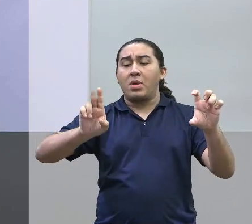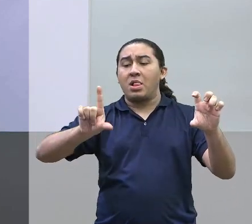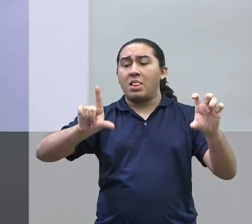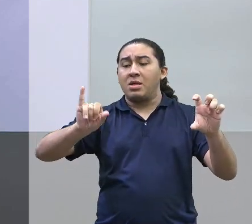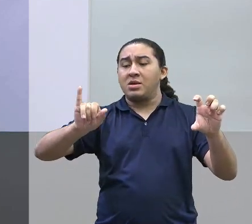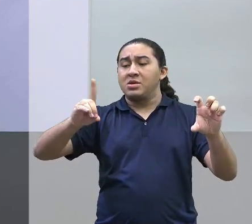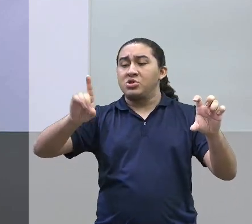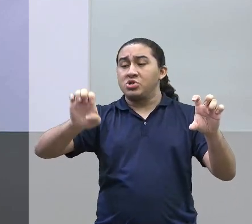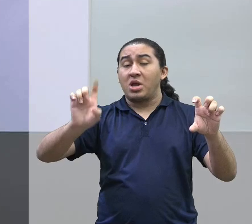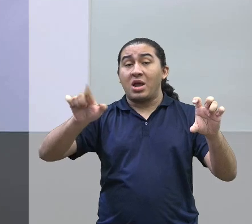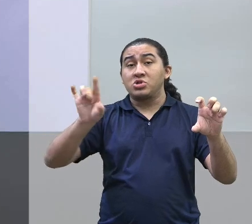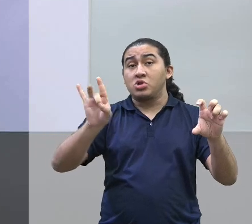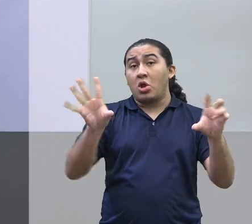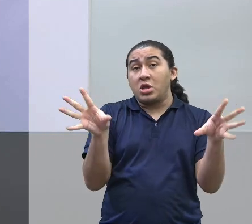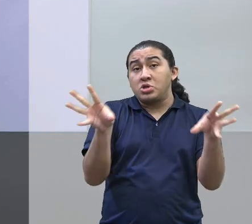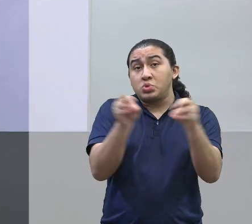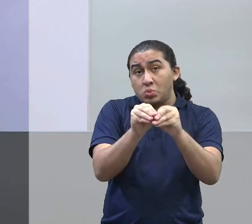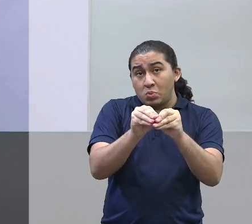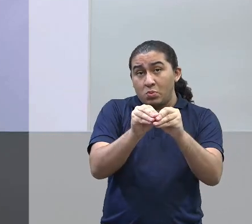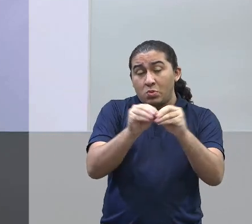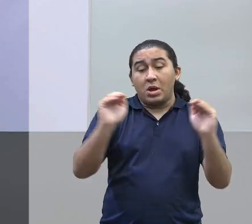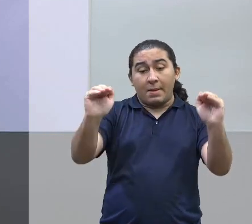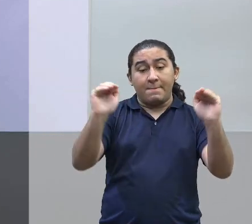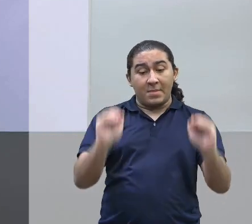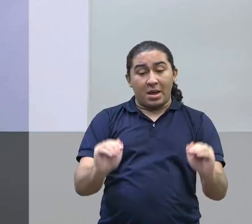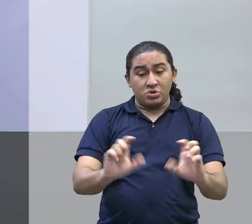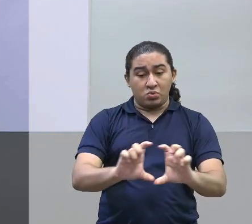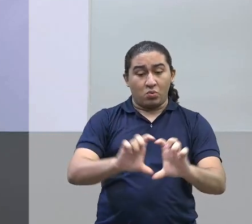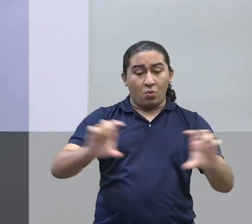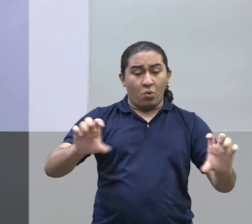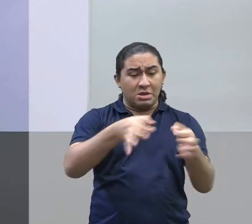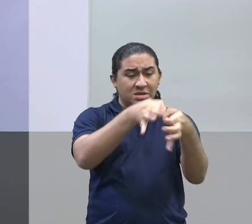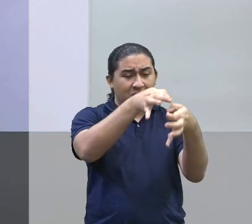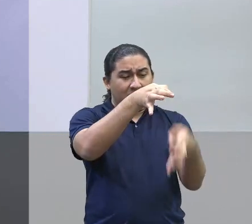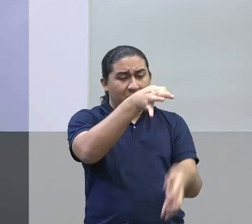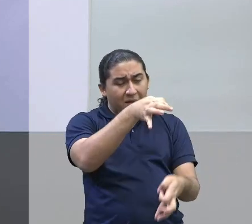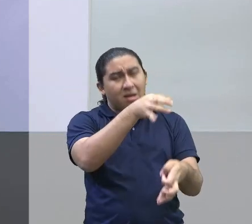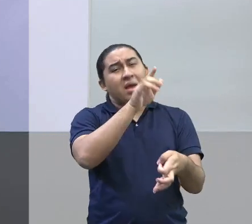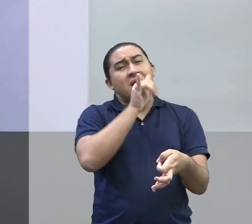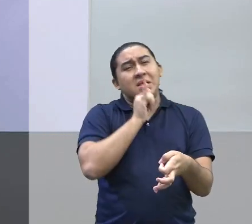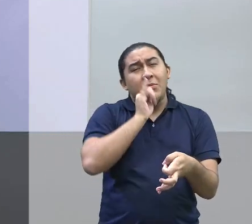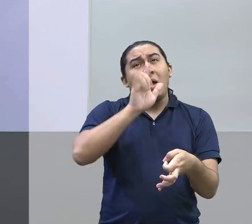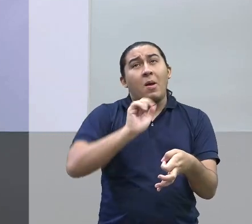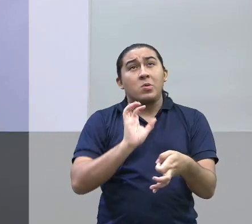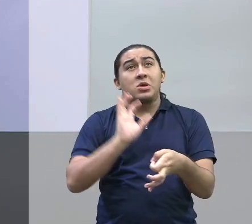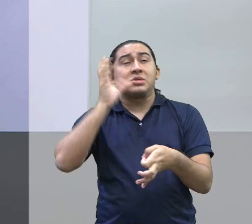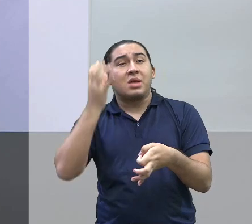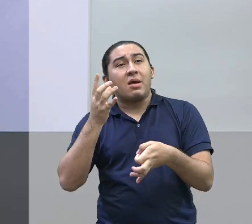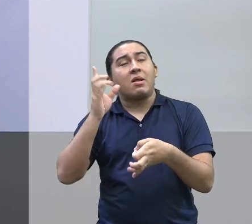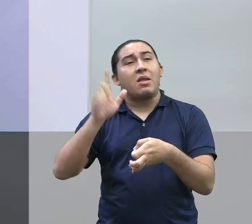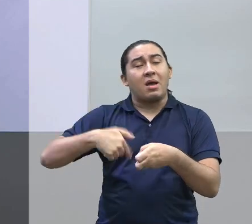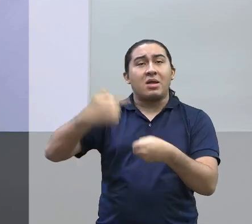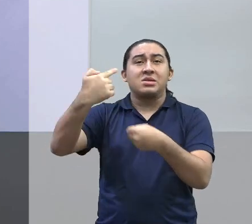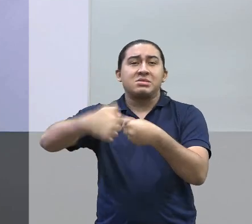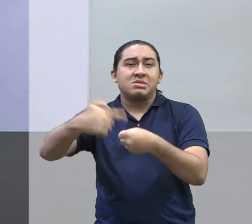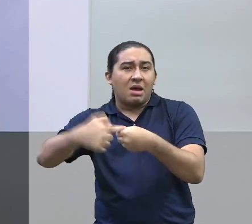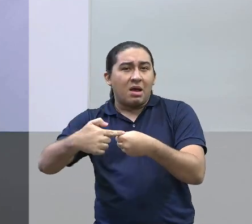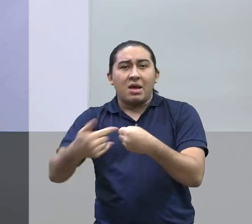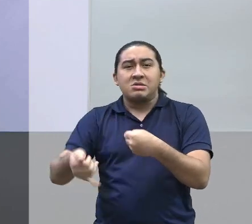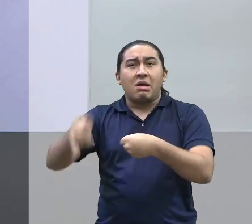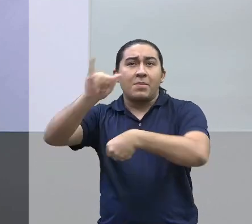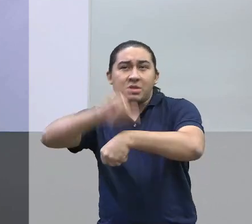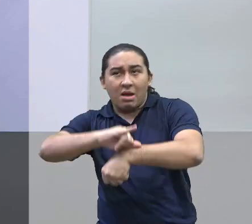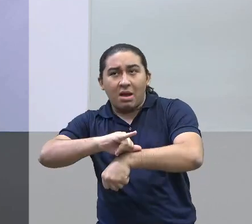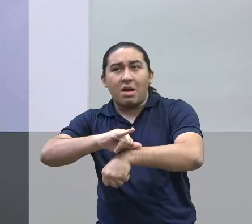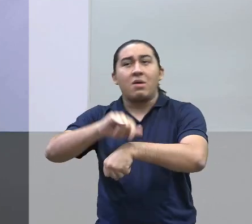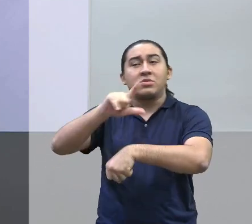vou detalhar onde aconteceu. Aconteceu em Manaus, no bairro X, na